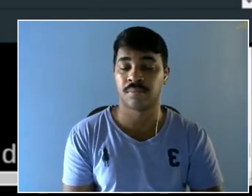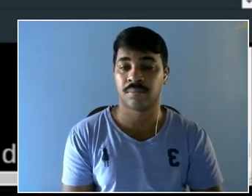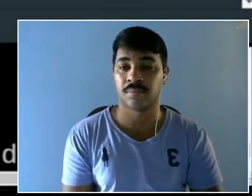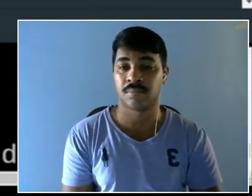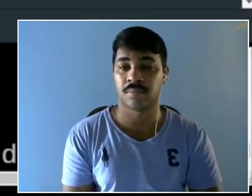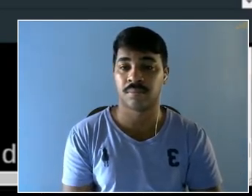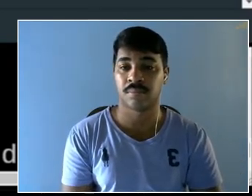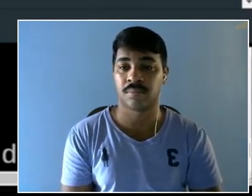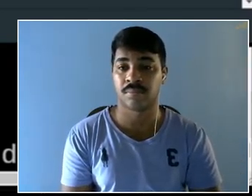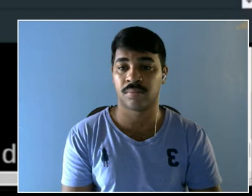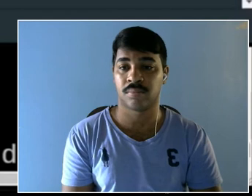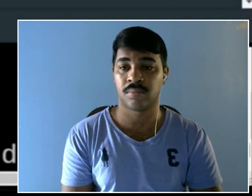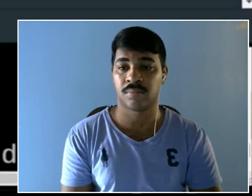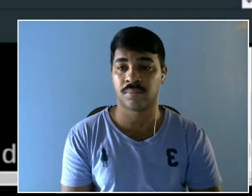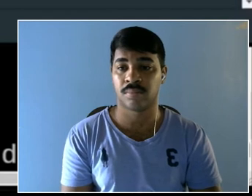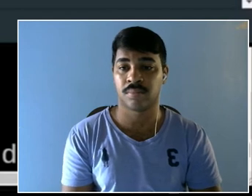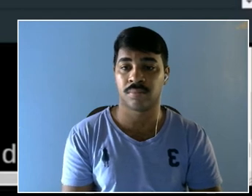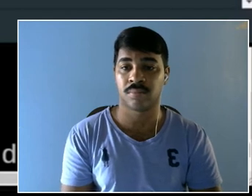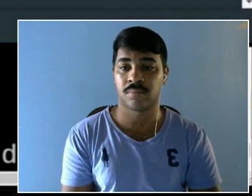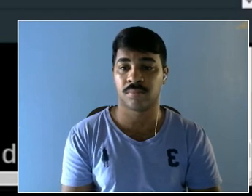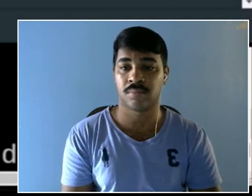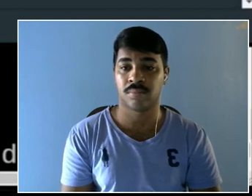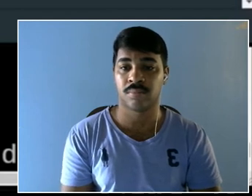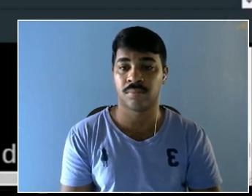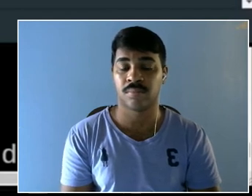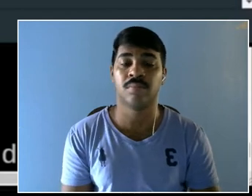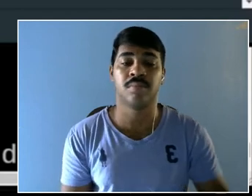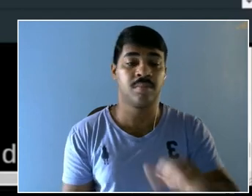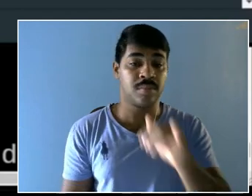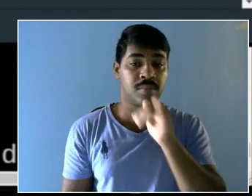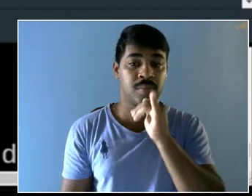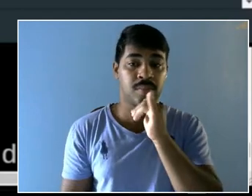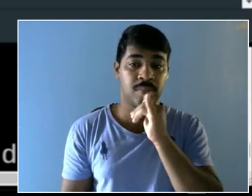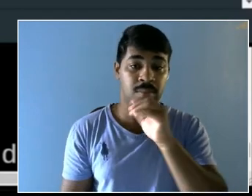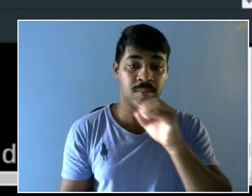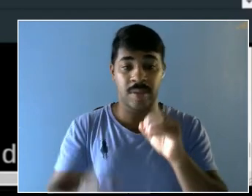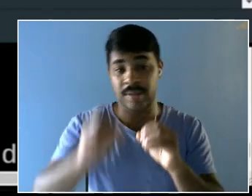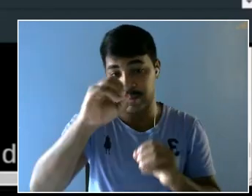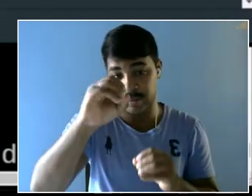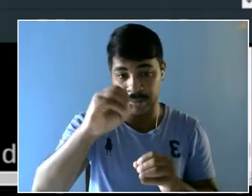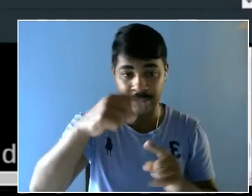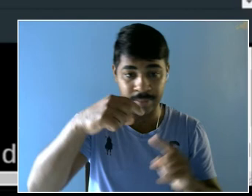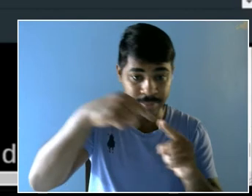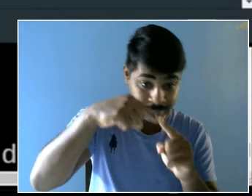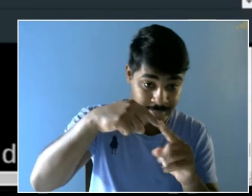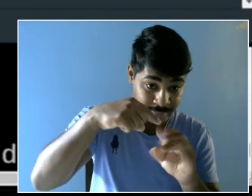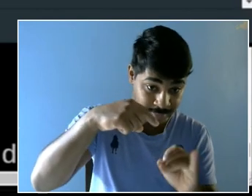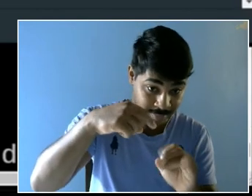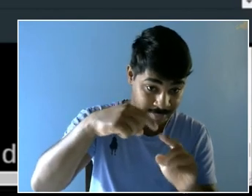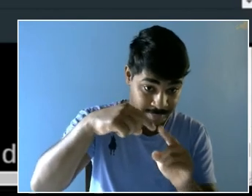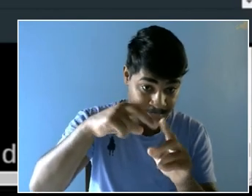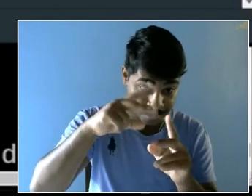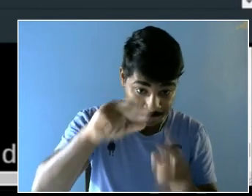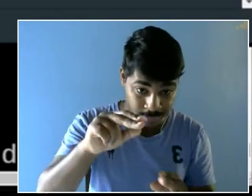ele recebeu 0, então 0 é igual a 0? Sim, verdadeiro. Então dá verdadeiro. É